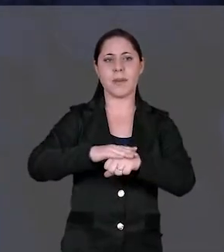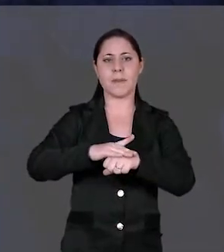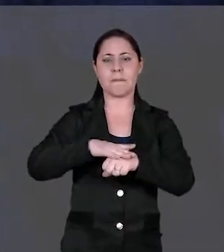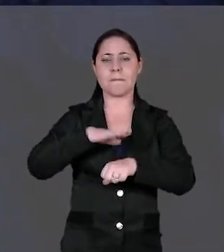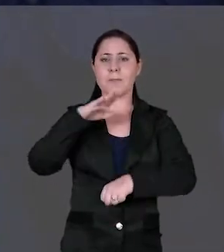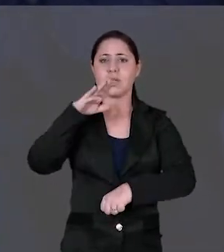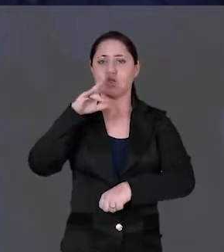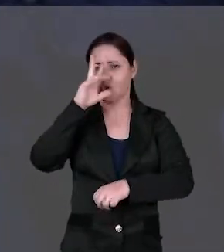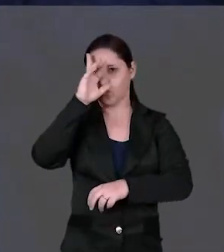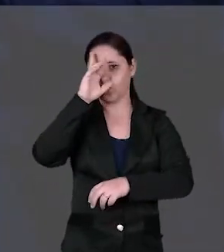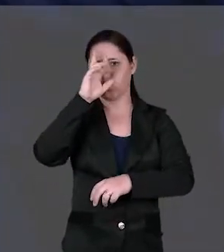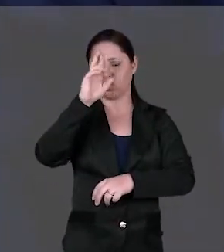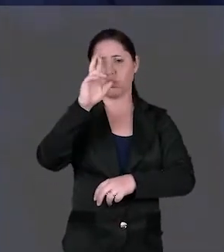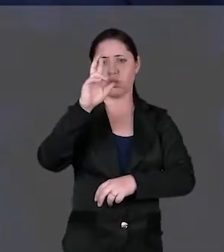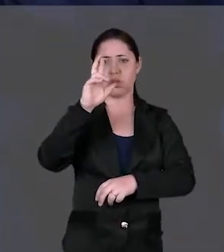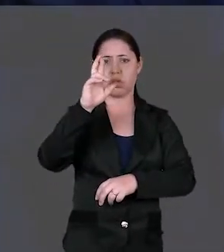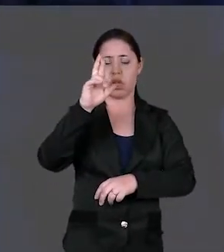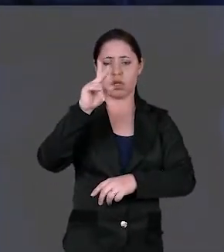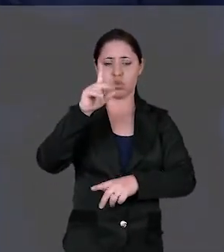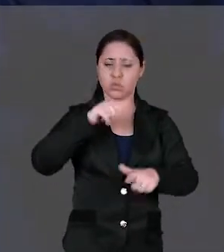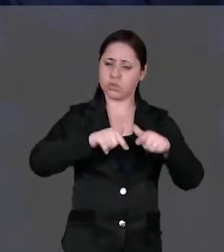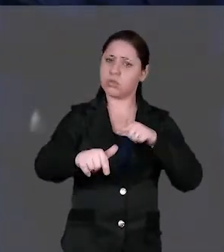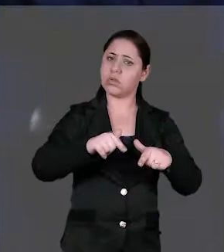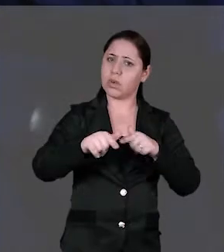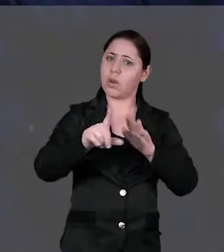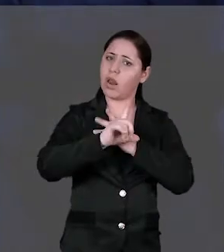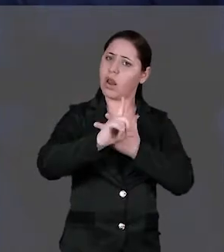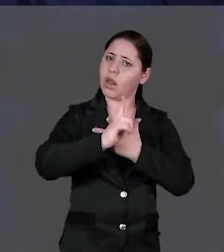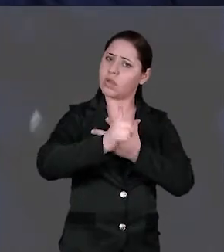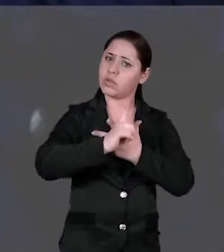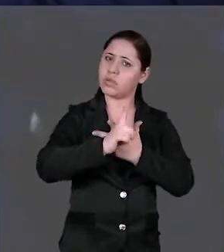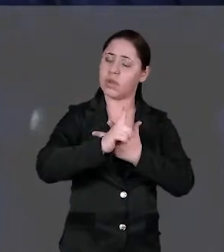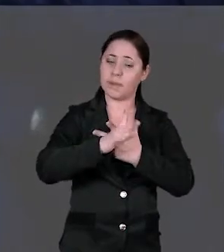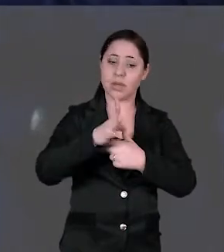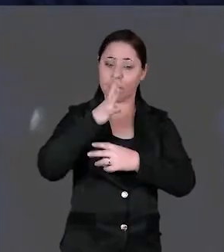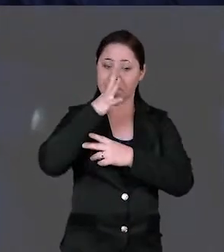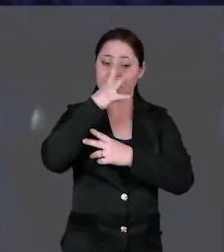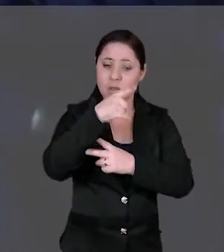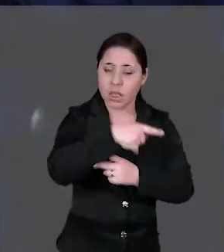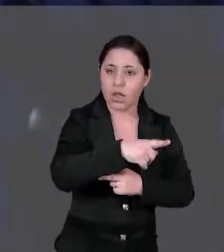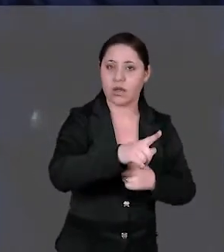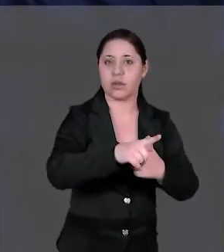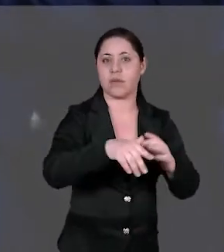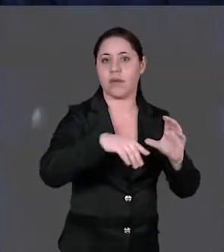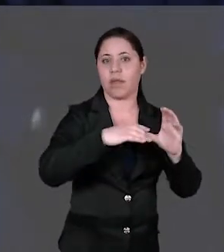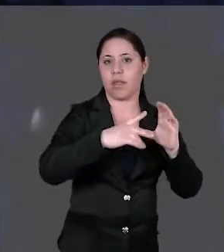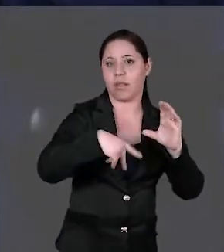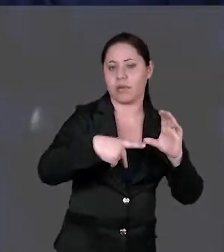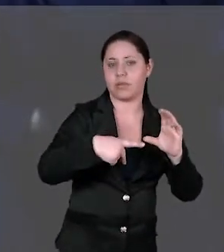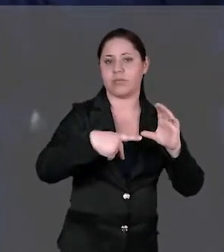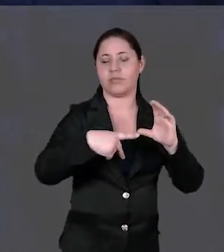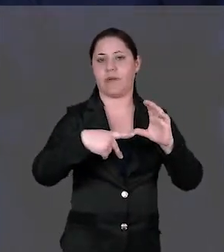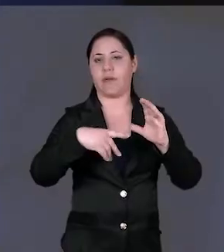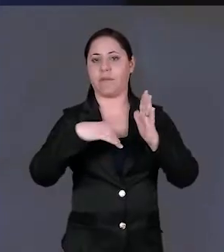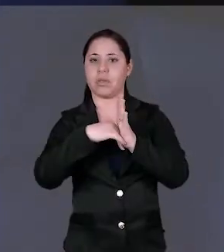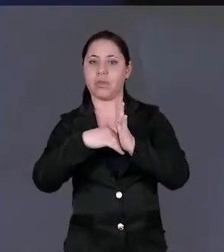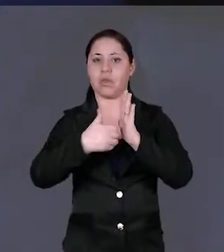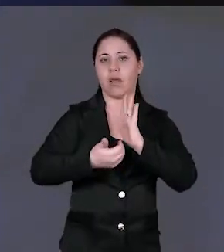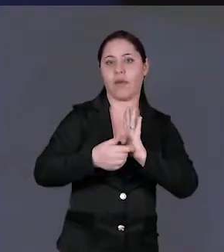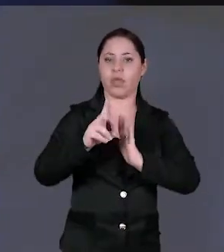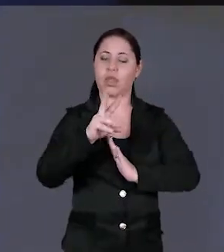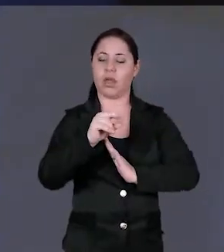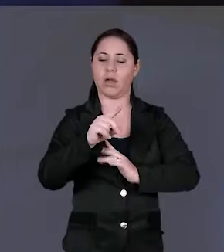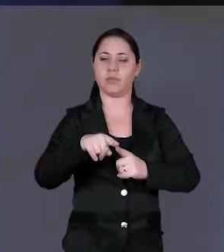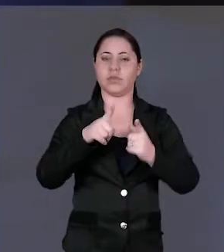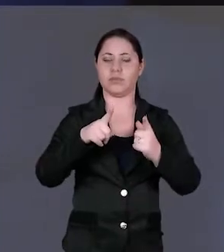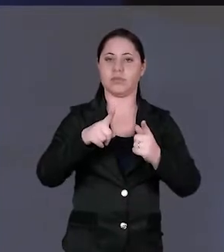mais autonomia, para que a gente possa ter maior autonomia de poder legislar, né, sem entrar nas esferas, mas obviamente com